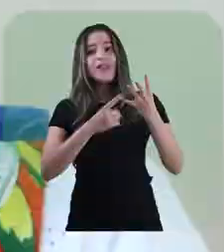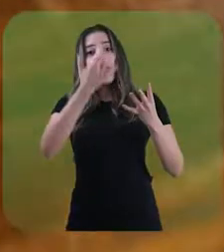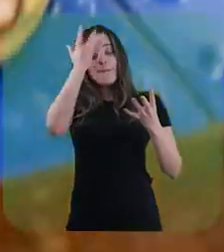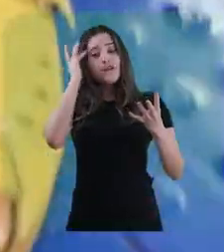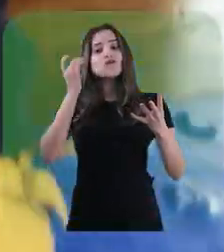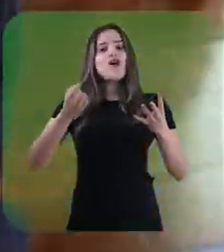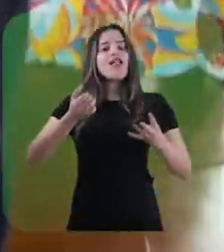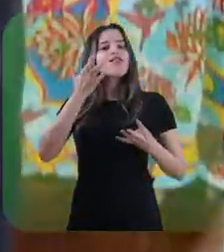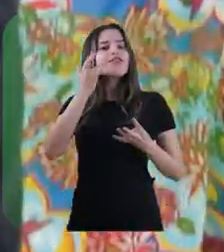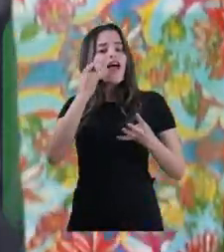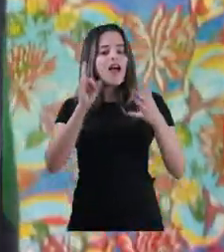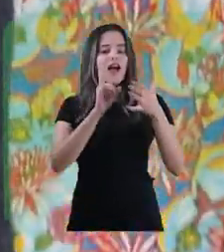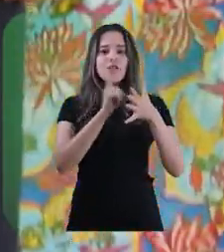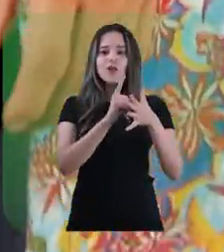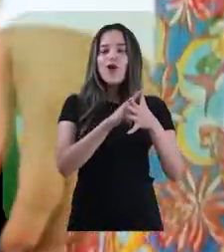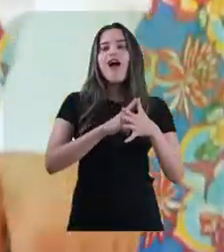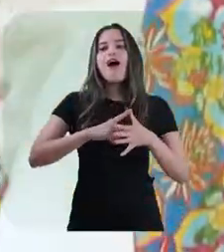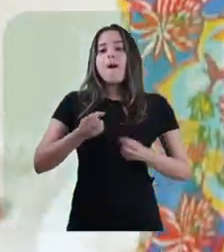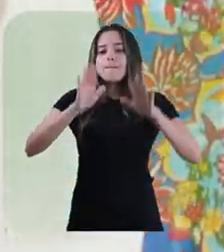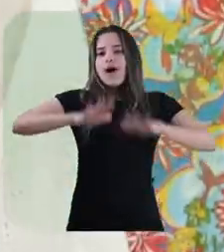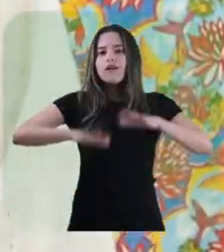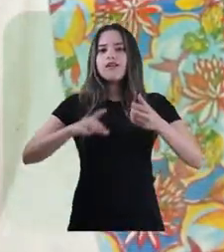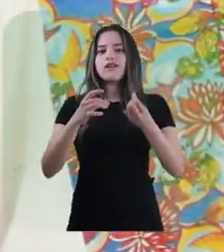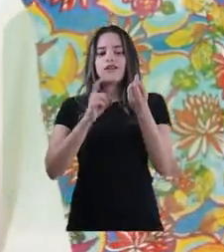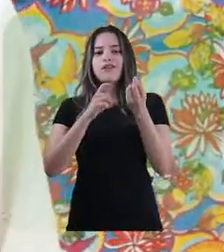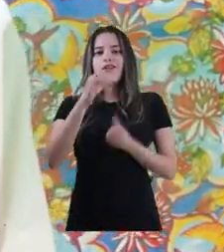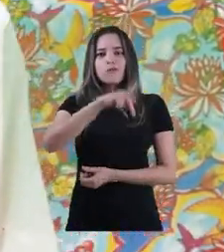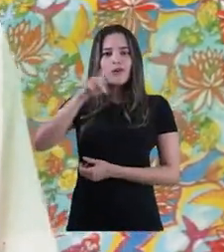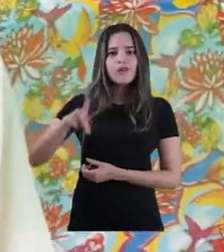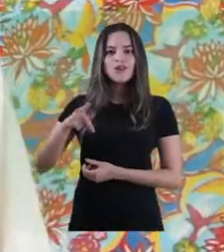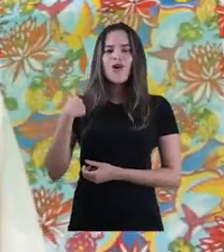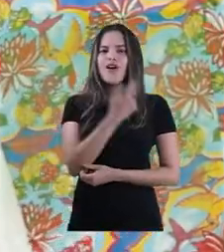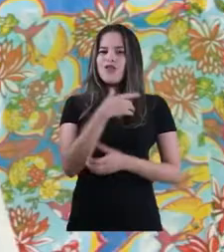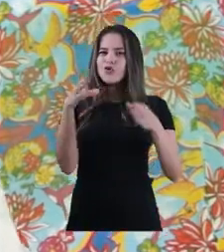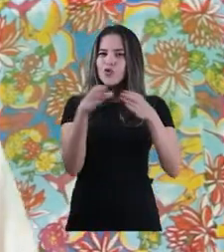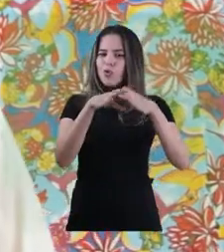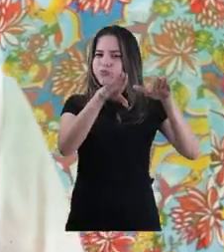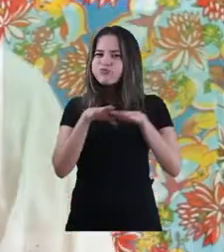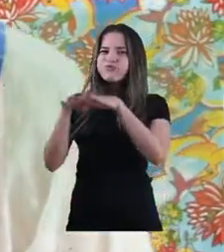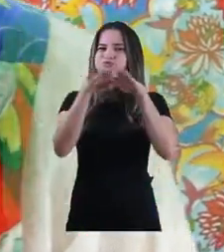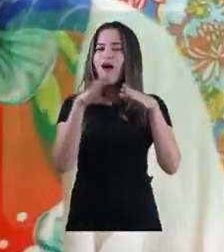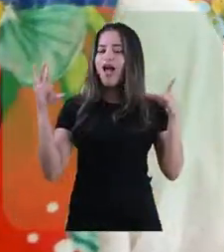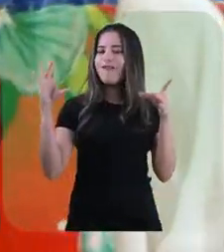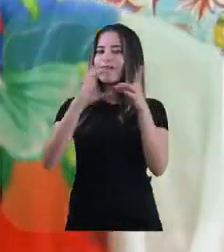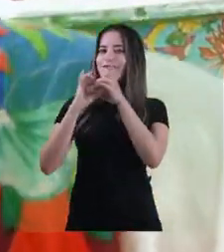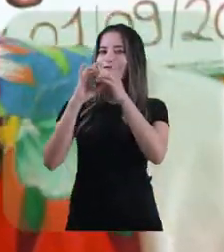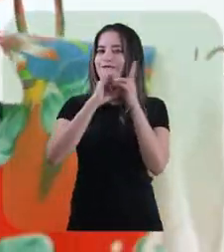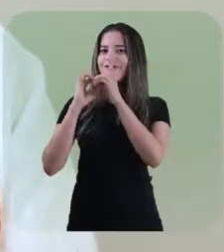e um percussionista e o professor Então chega aqui é literatos é todo mundo igual então a gente cria